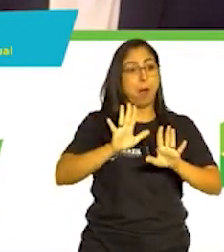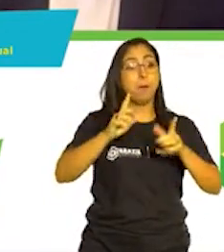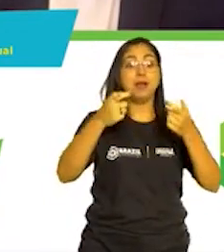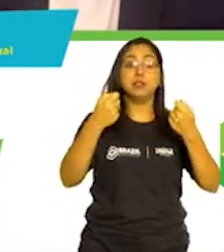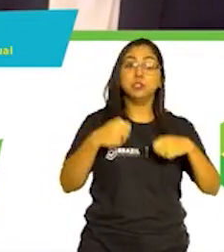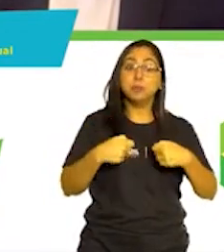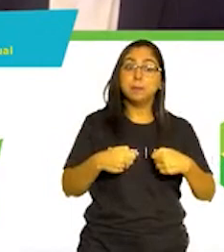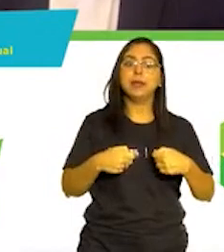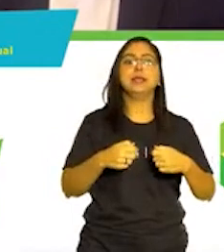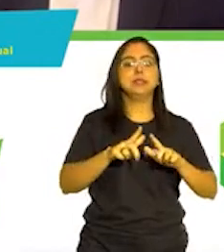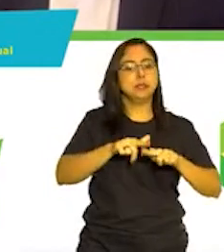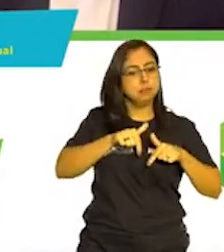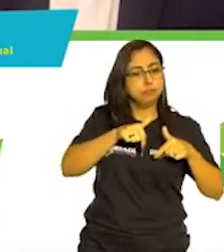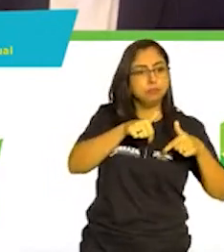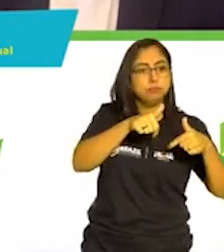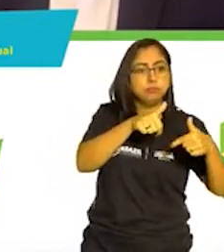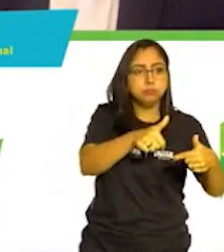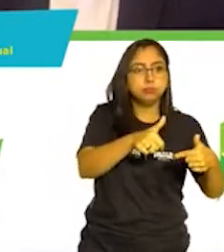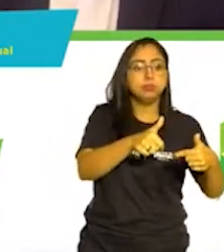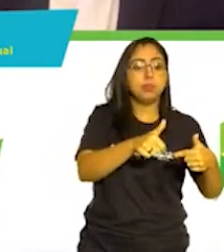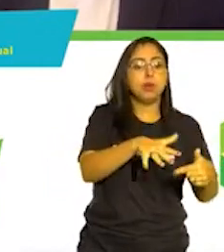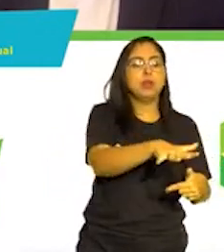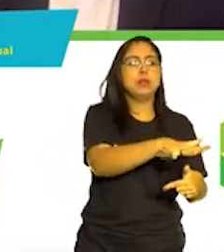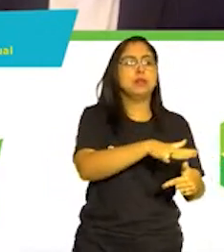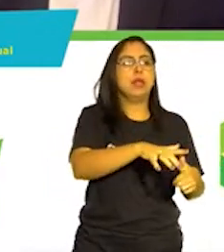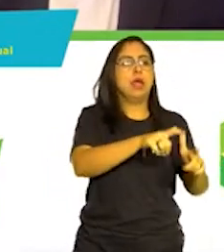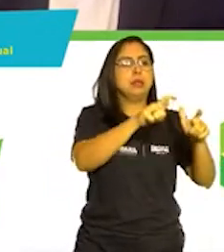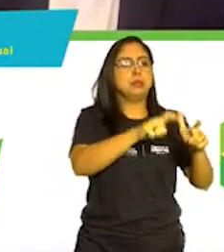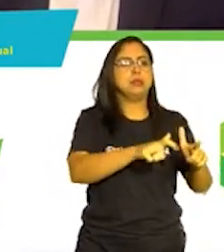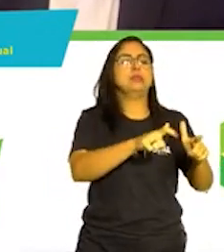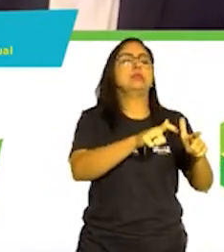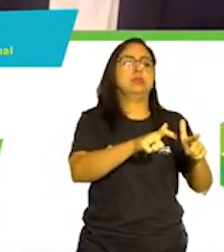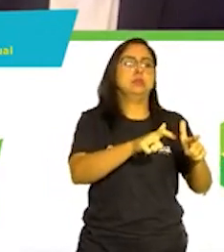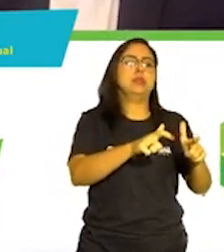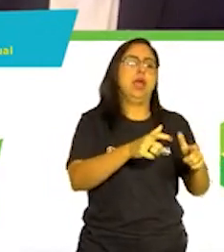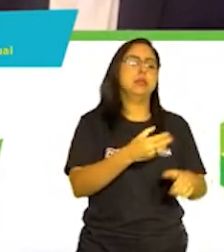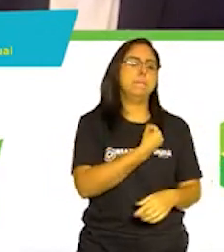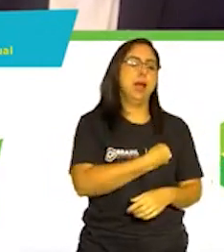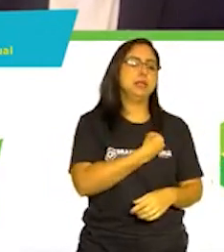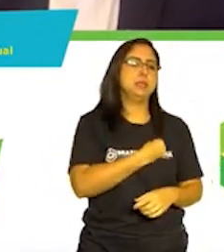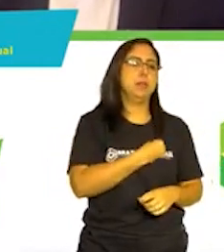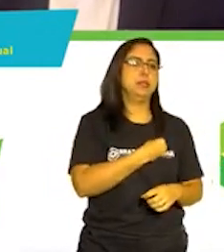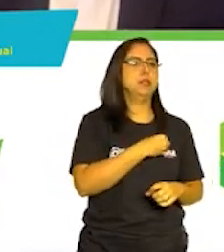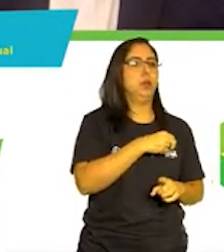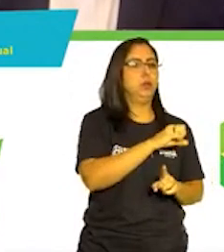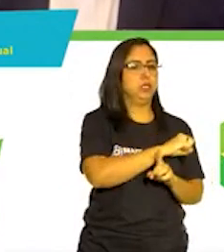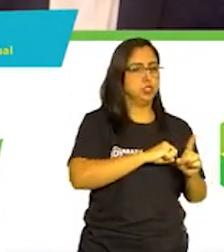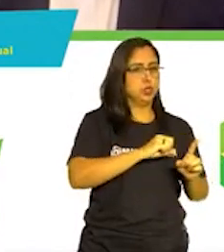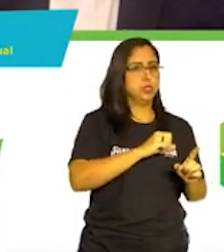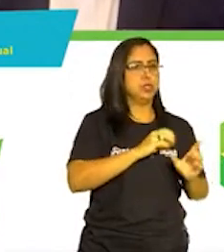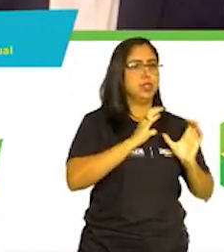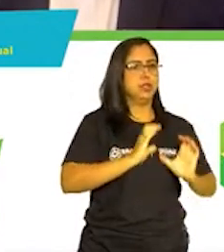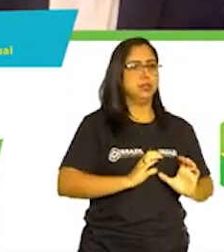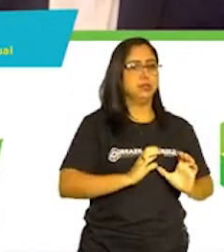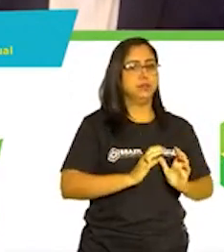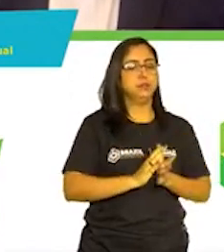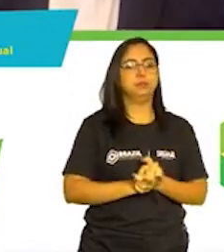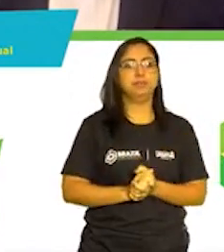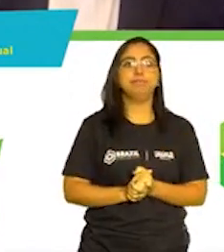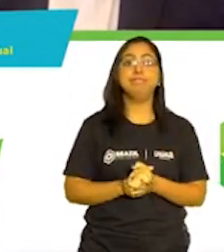maneira local e com a participação da sociedade civil. Obrigado. De quem está perto ali do benefício do problema,